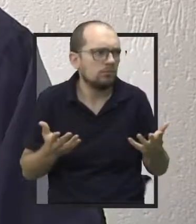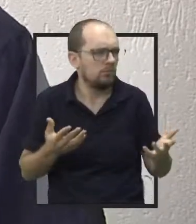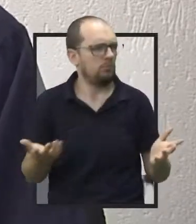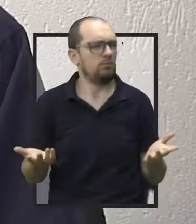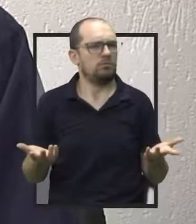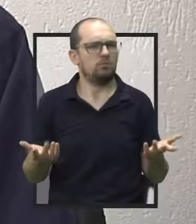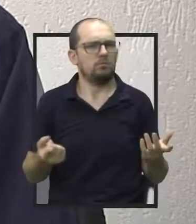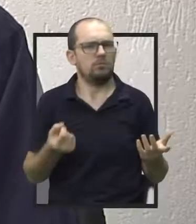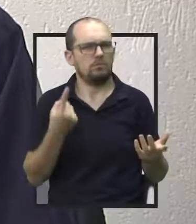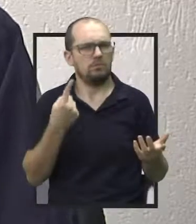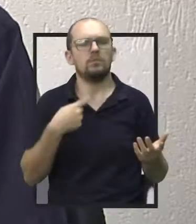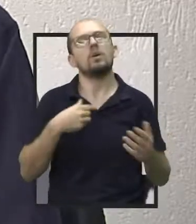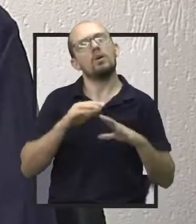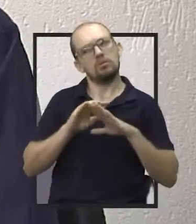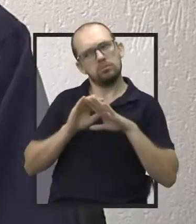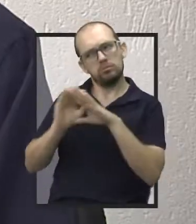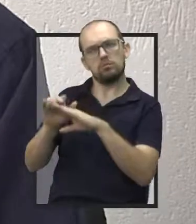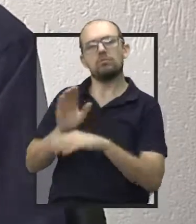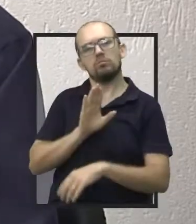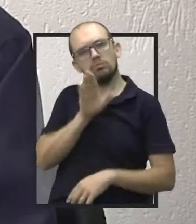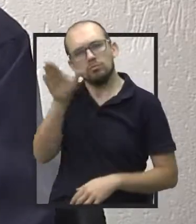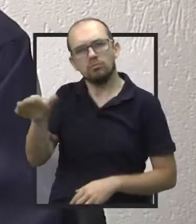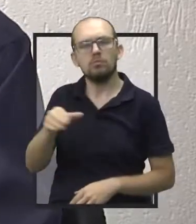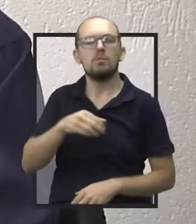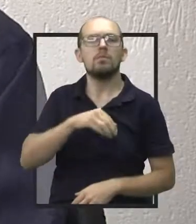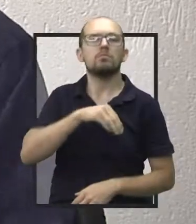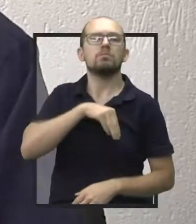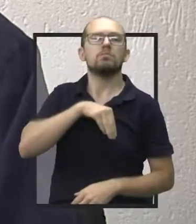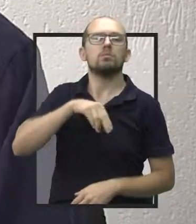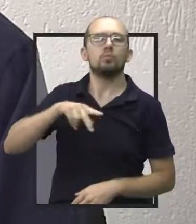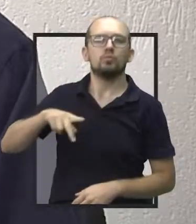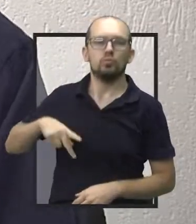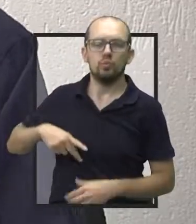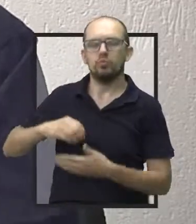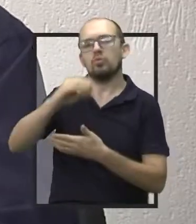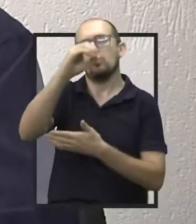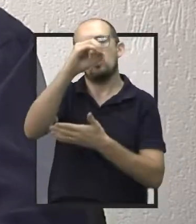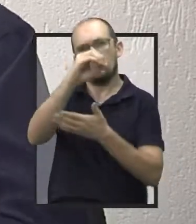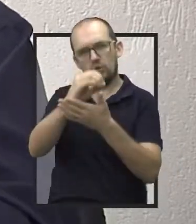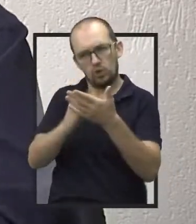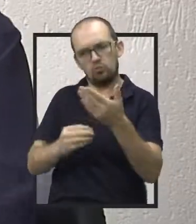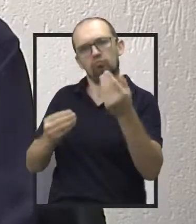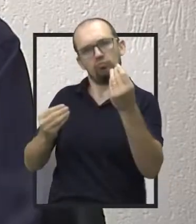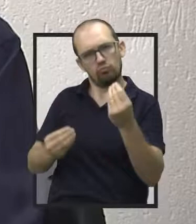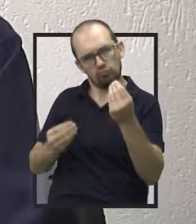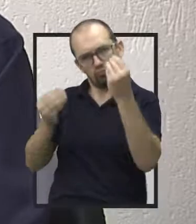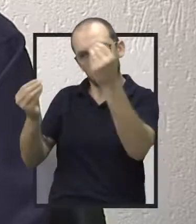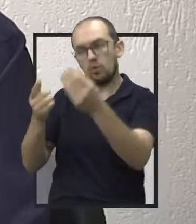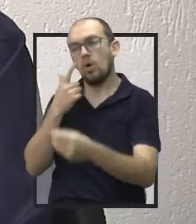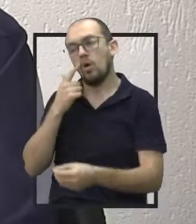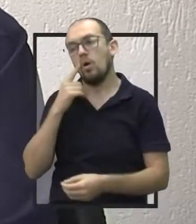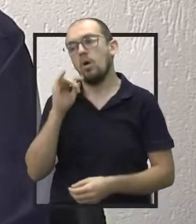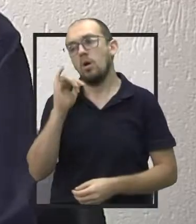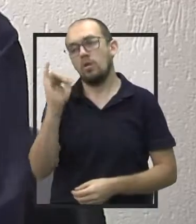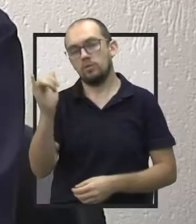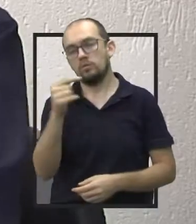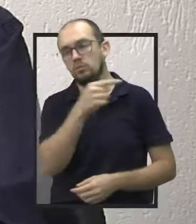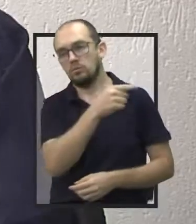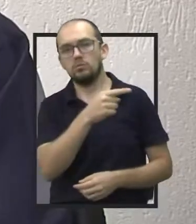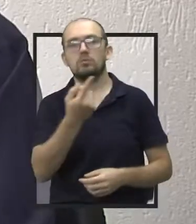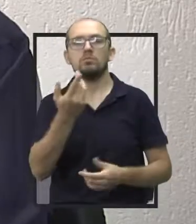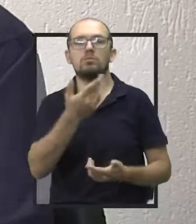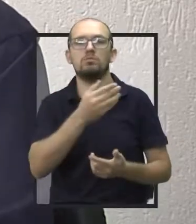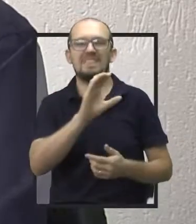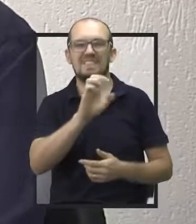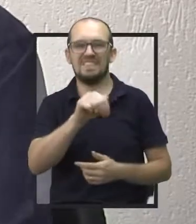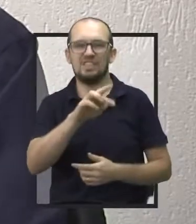apelamos ao ministério público encaminhamos o requerimento ao ministério público é informando ao ministério público dessa conversa que